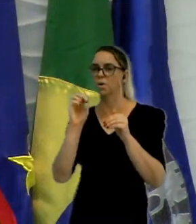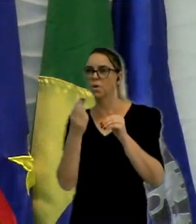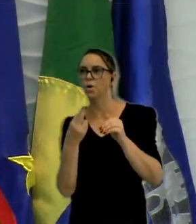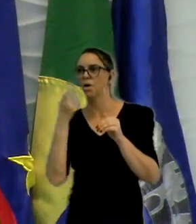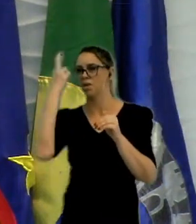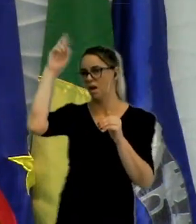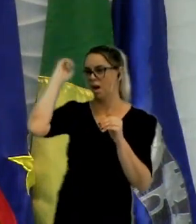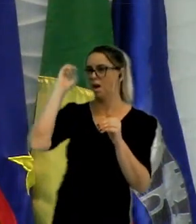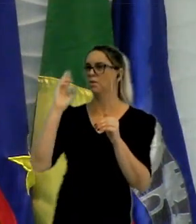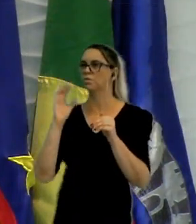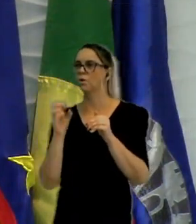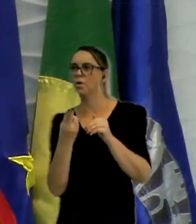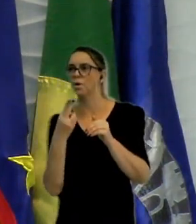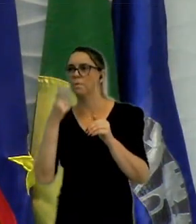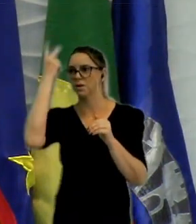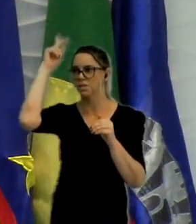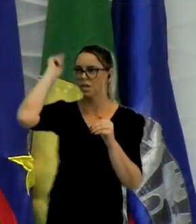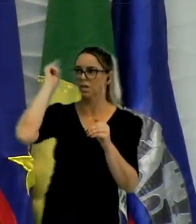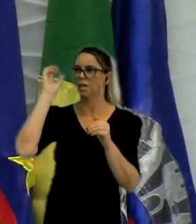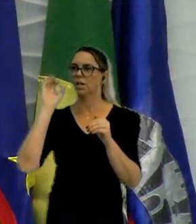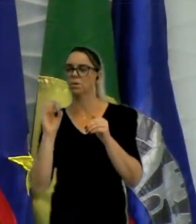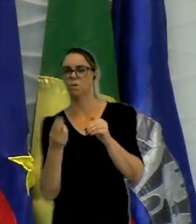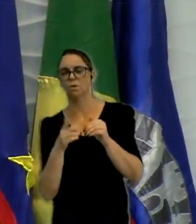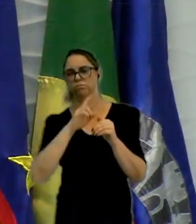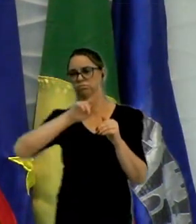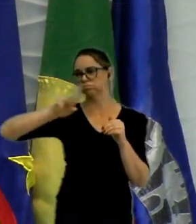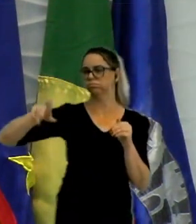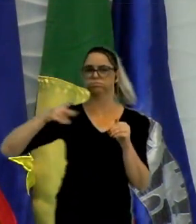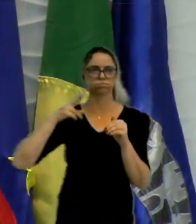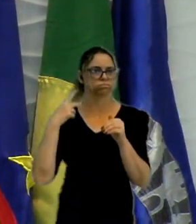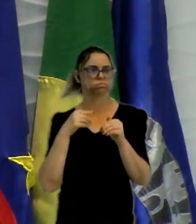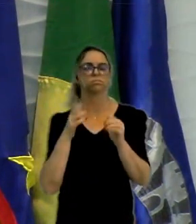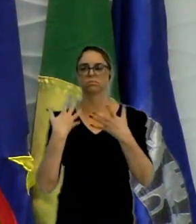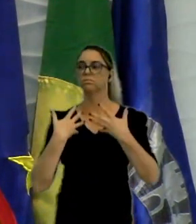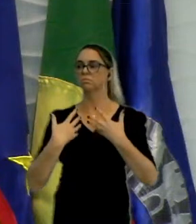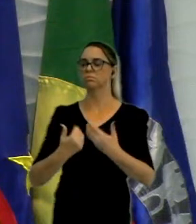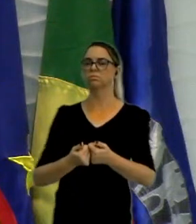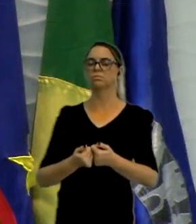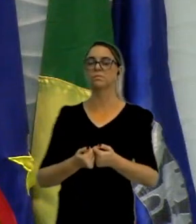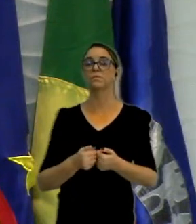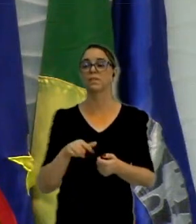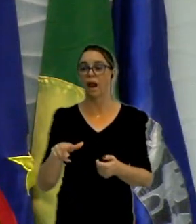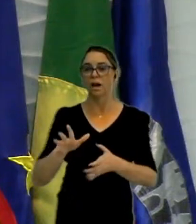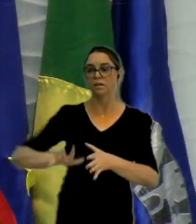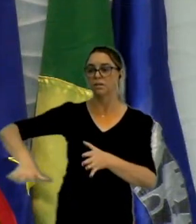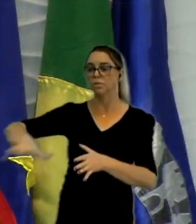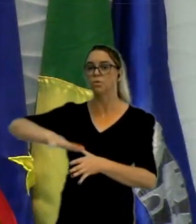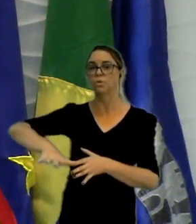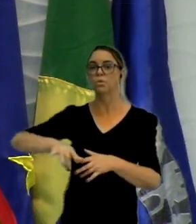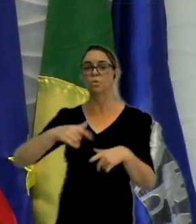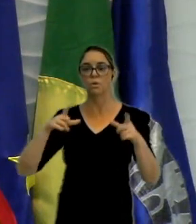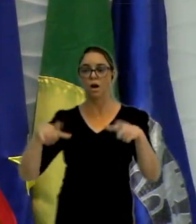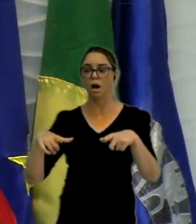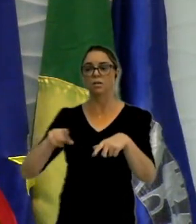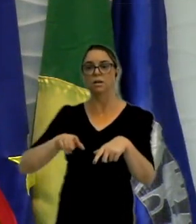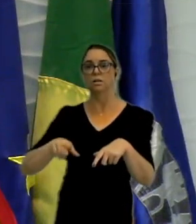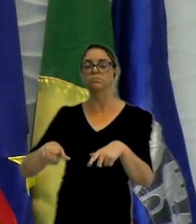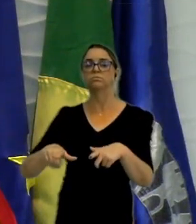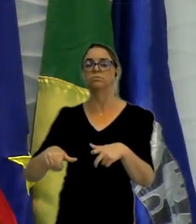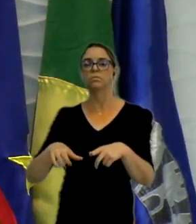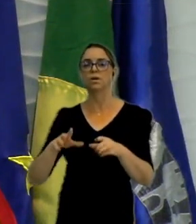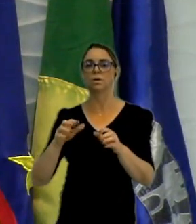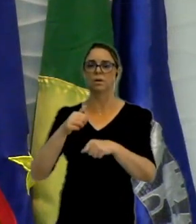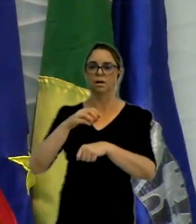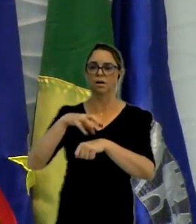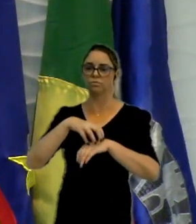Reinaldo, de Pachequinho, de Pato foi atendido. Naquela localidade eu também pedi um carro que pudesse